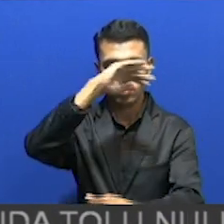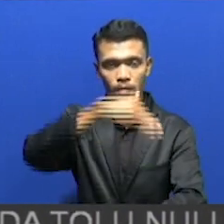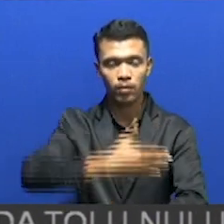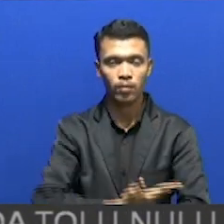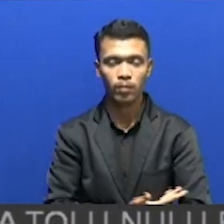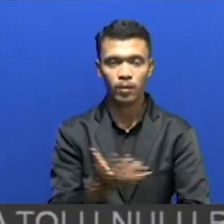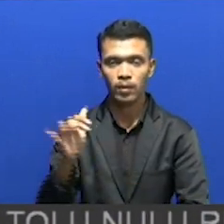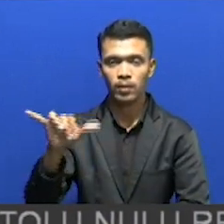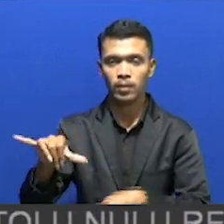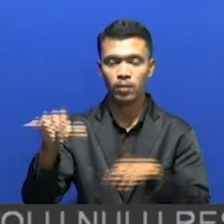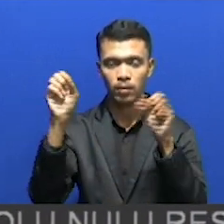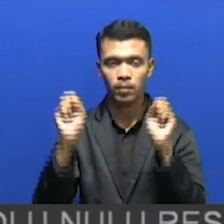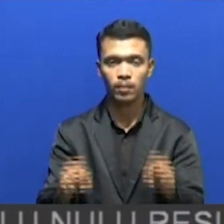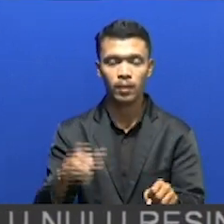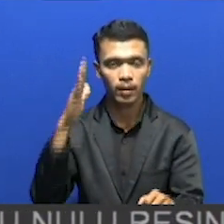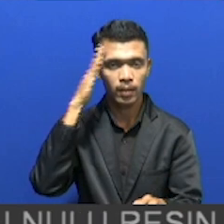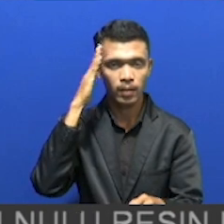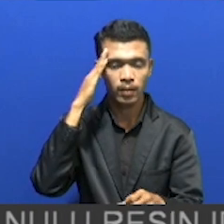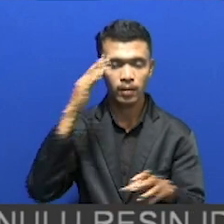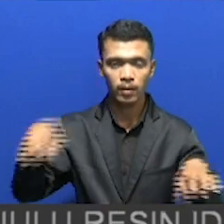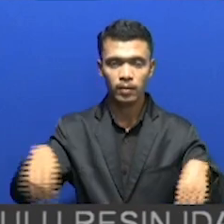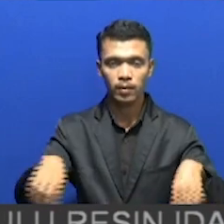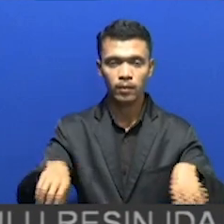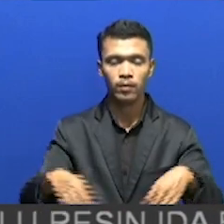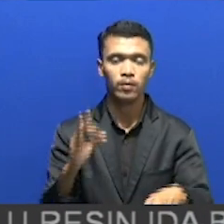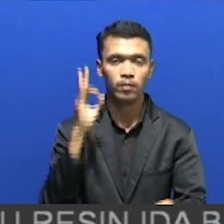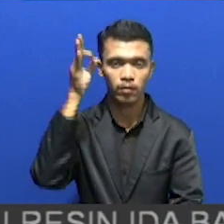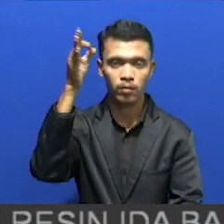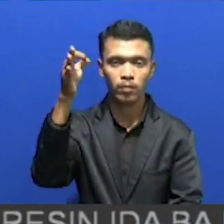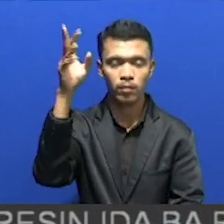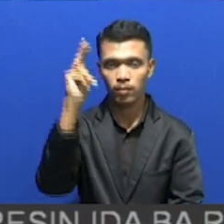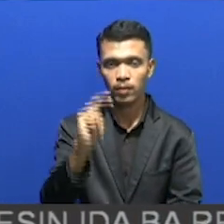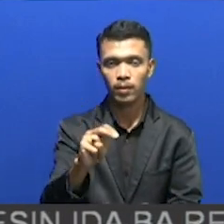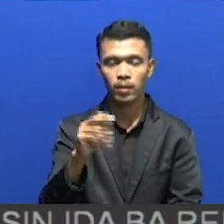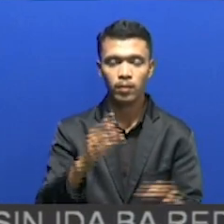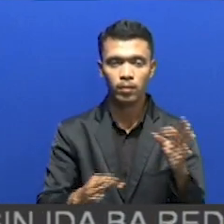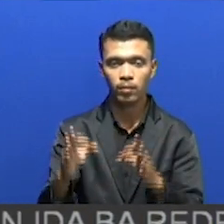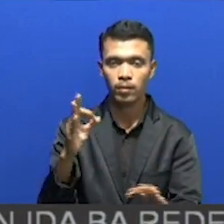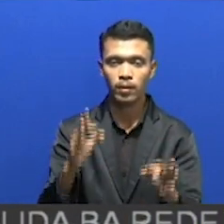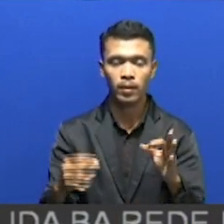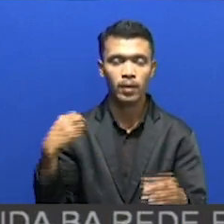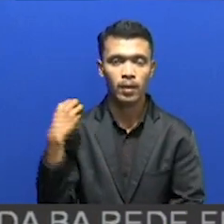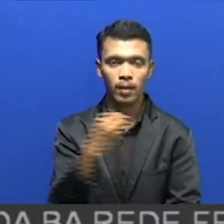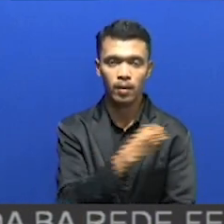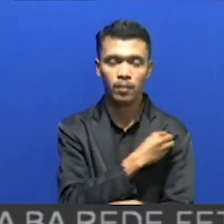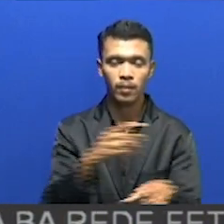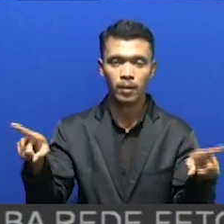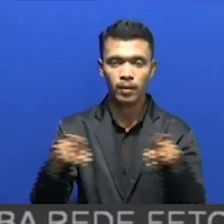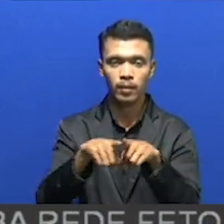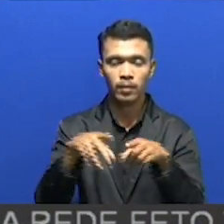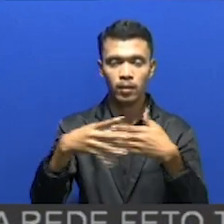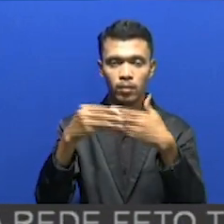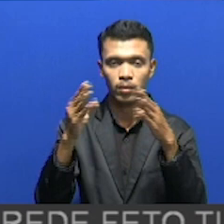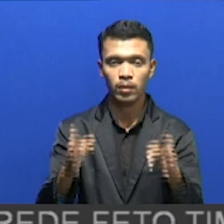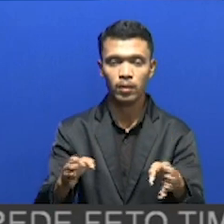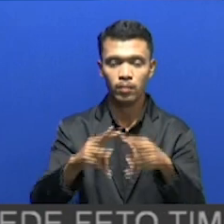ninia carer serviço avan baironian nedoni ami luda autoridade município.